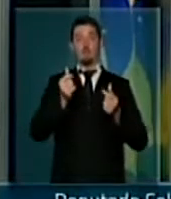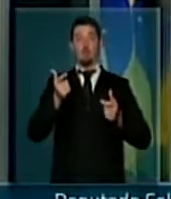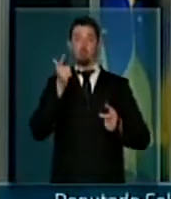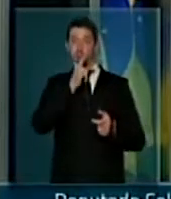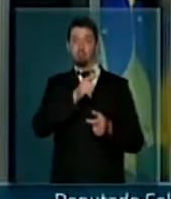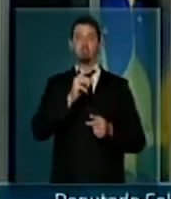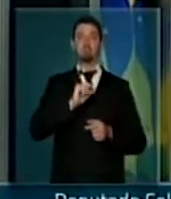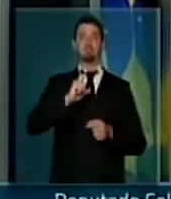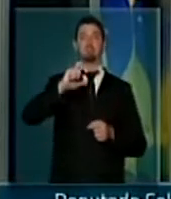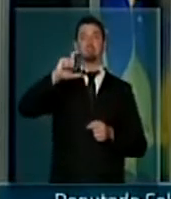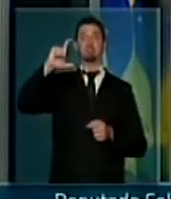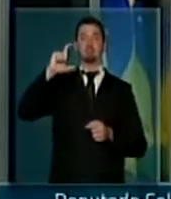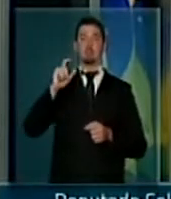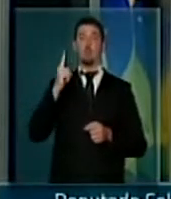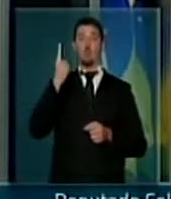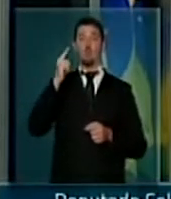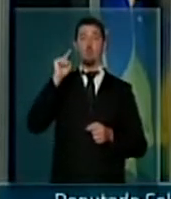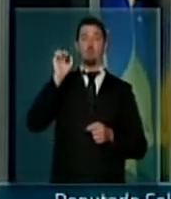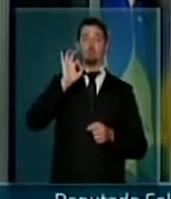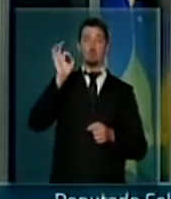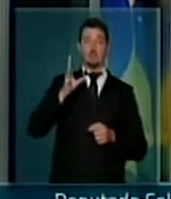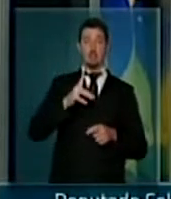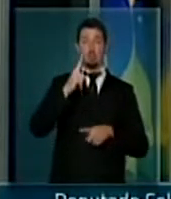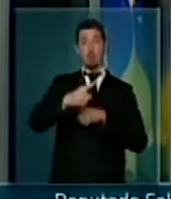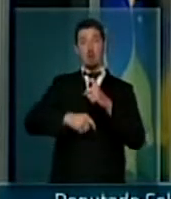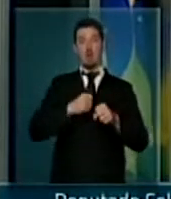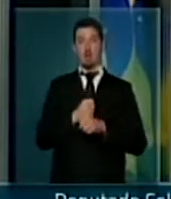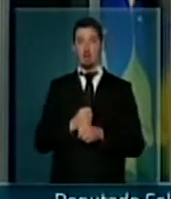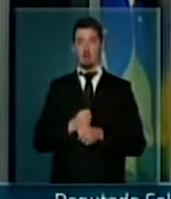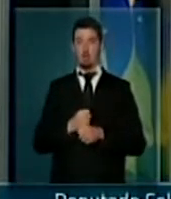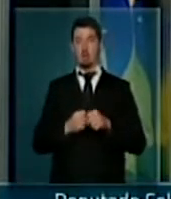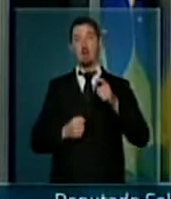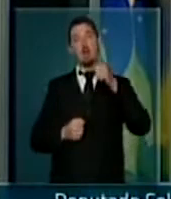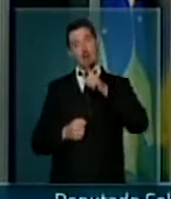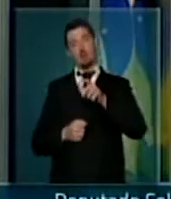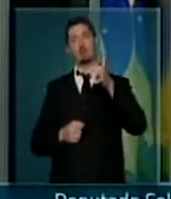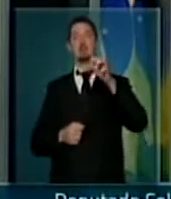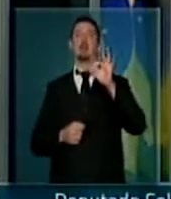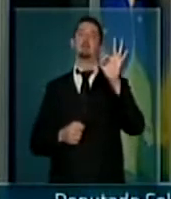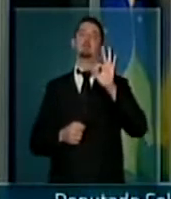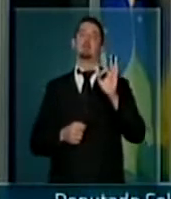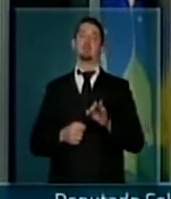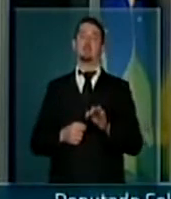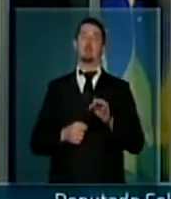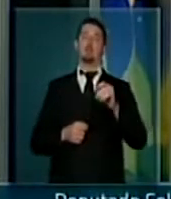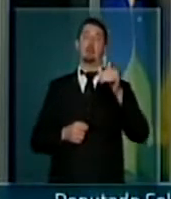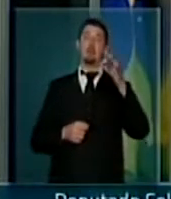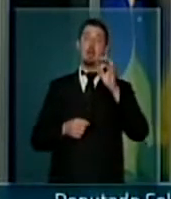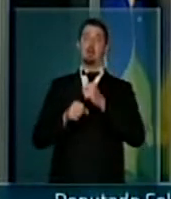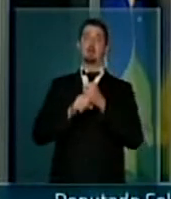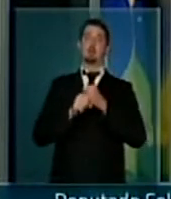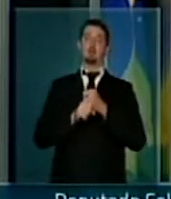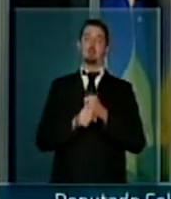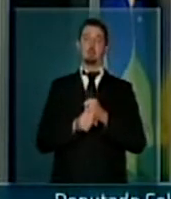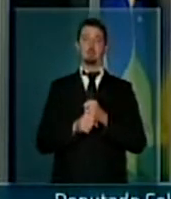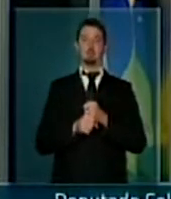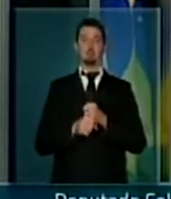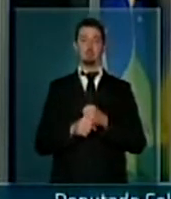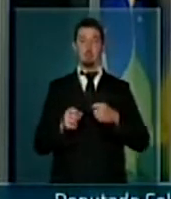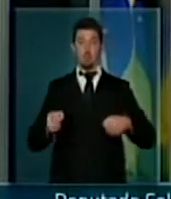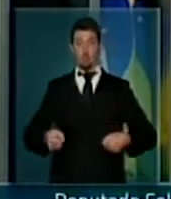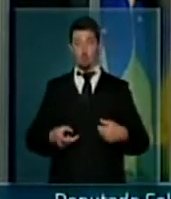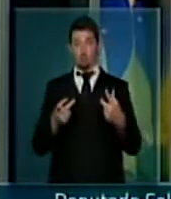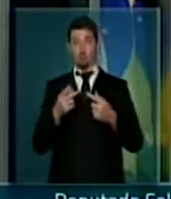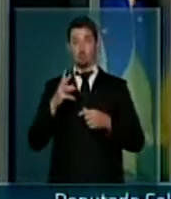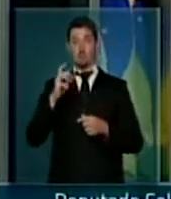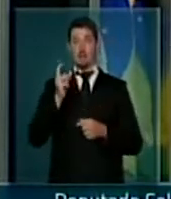ao ritmo de 1 ponto percentual ao ano, chegando a 10 em uma década. Custo